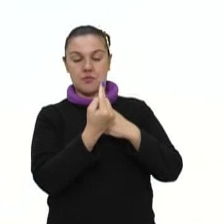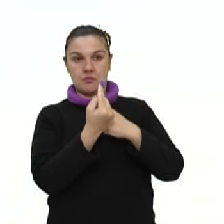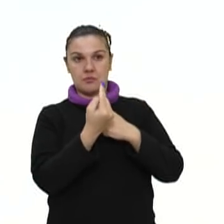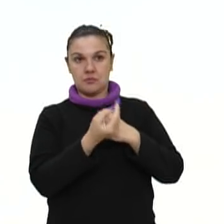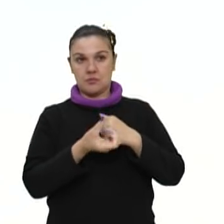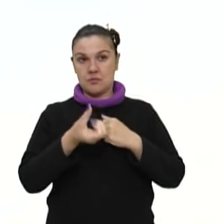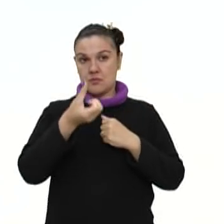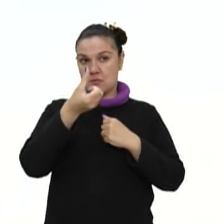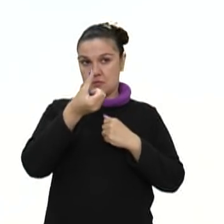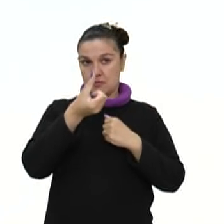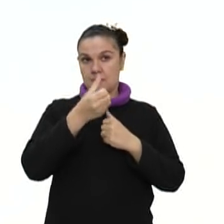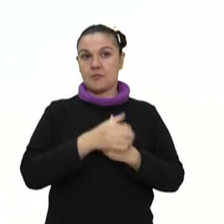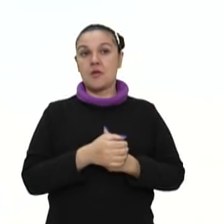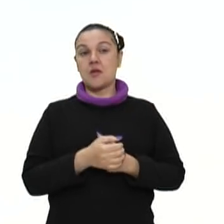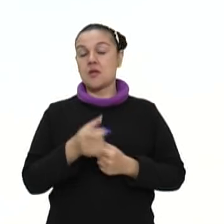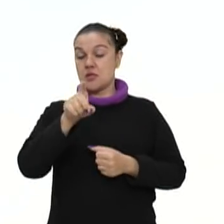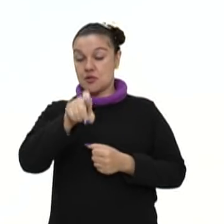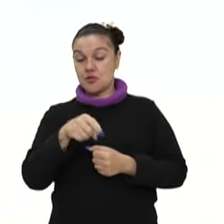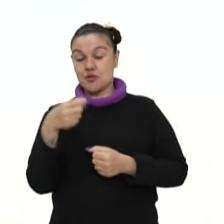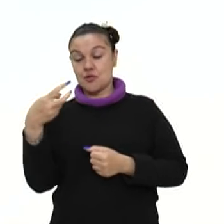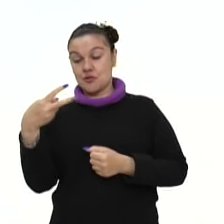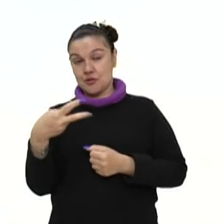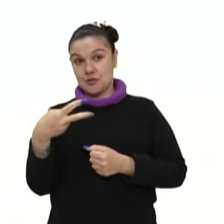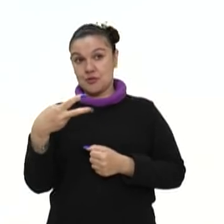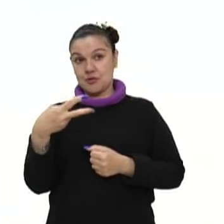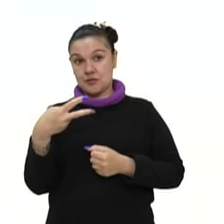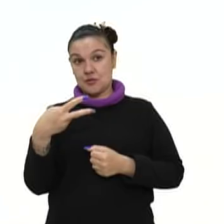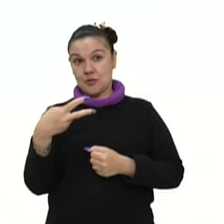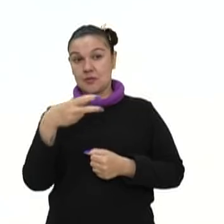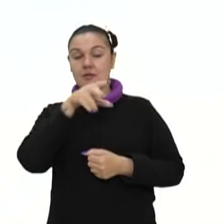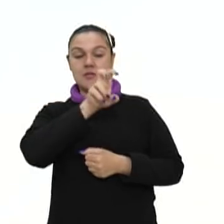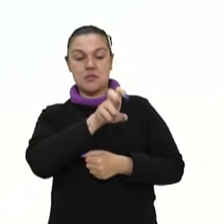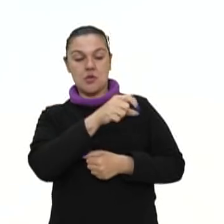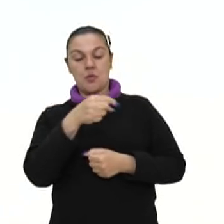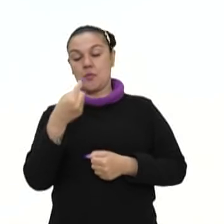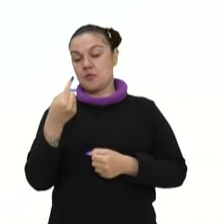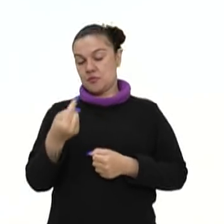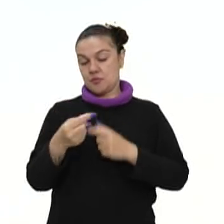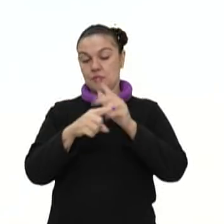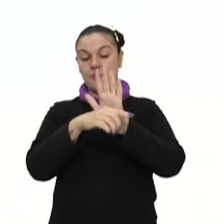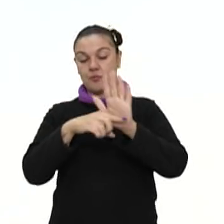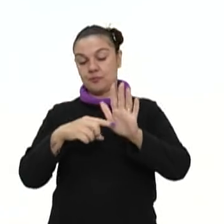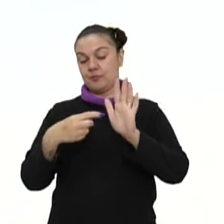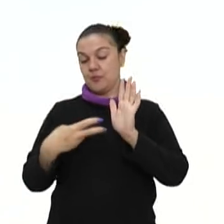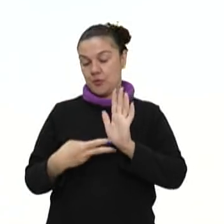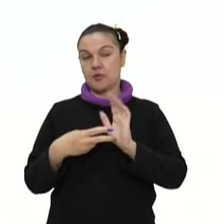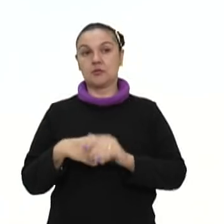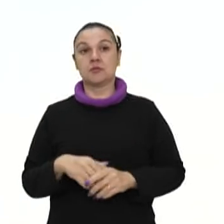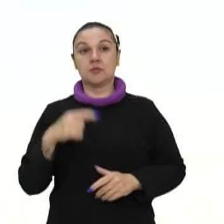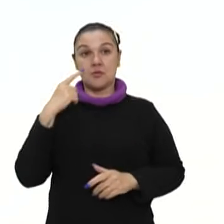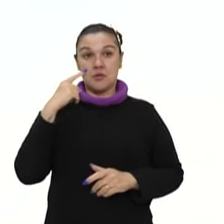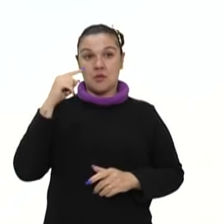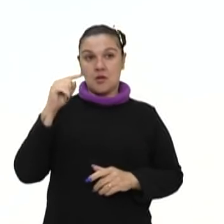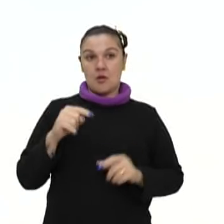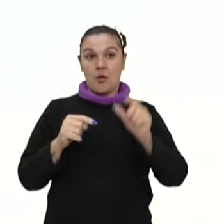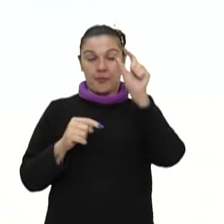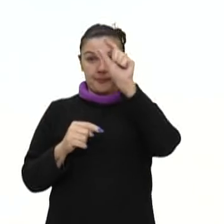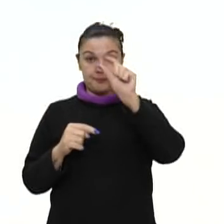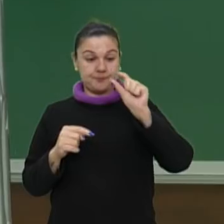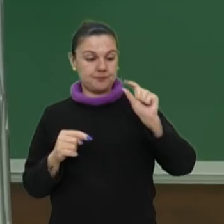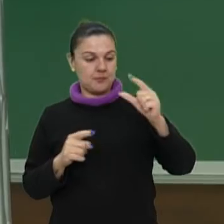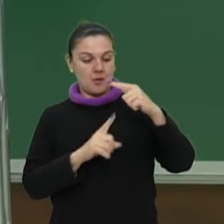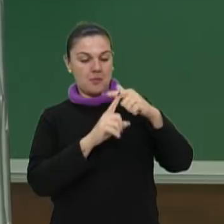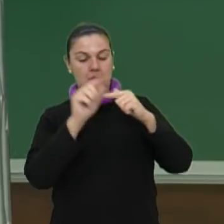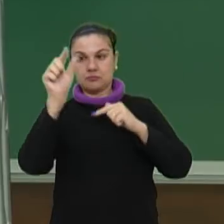1, né? Sobre 2, e aqui o x2 vai ficar 5 menos 1 sobre 2. Uma vez utilizei o mais